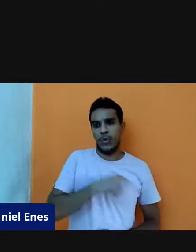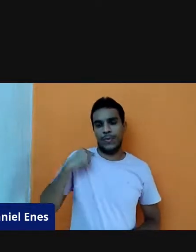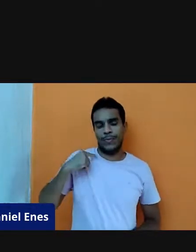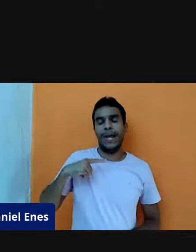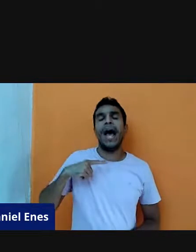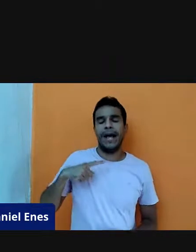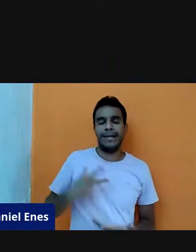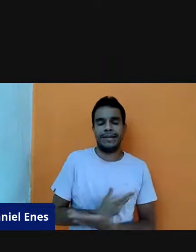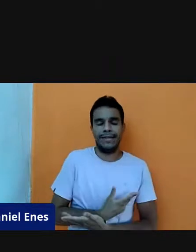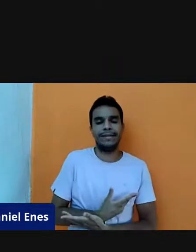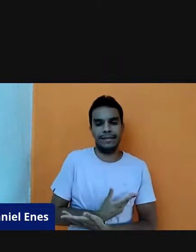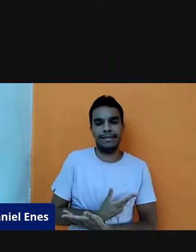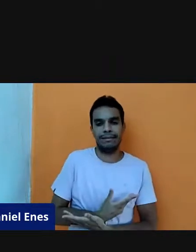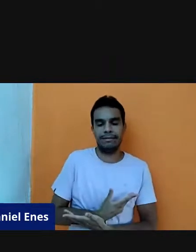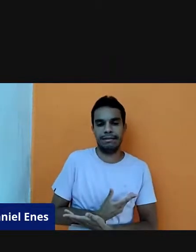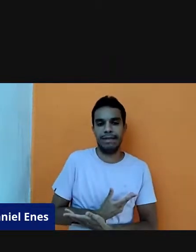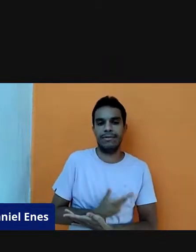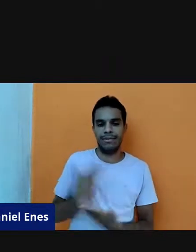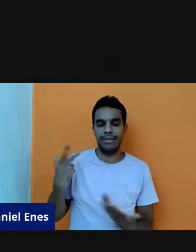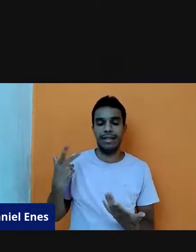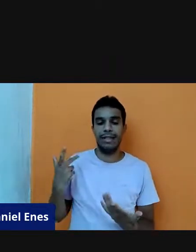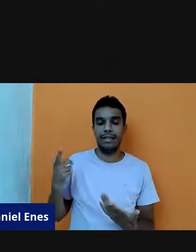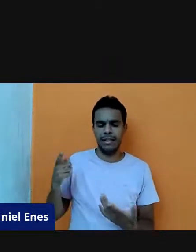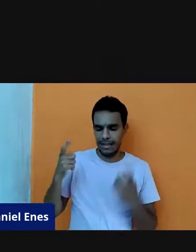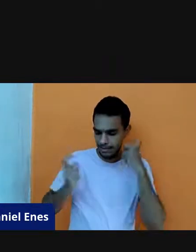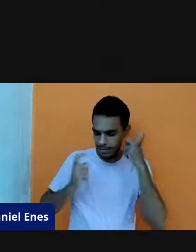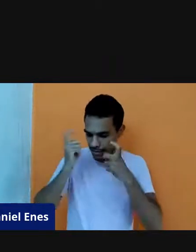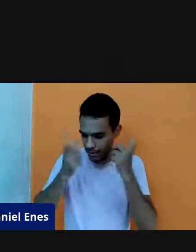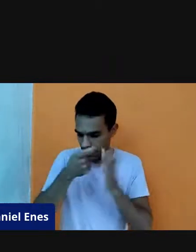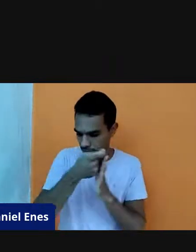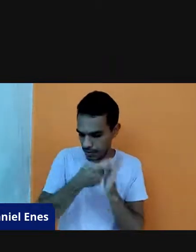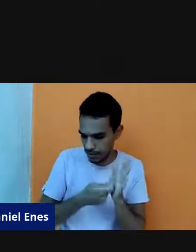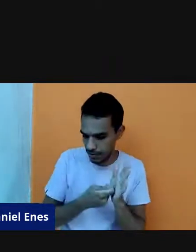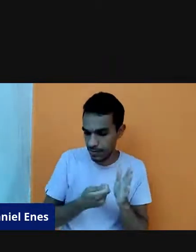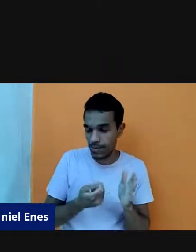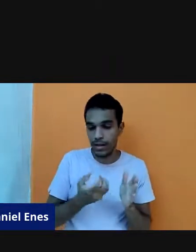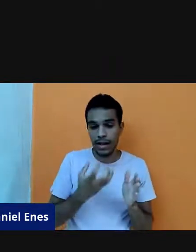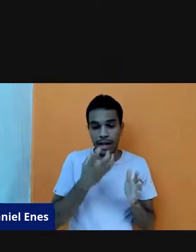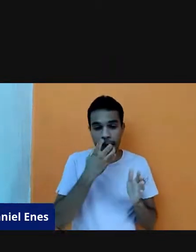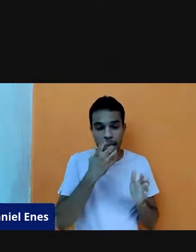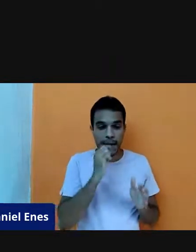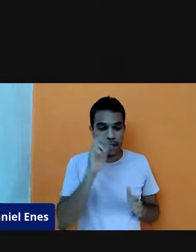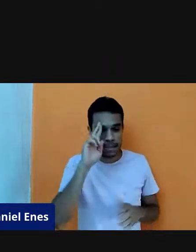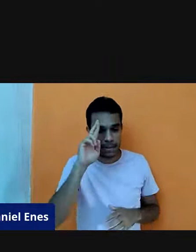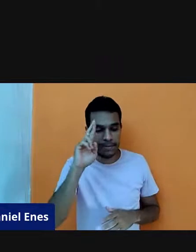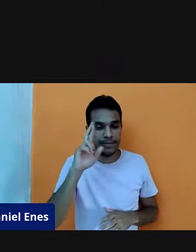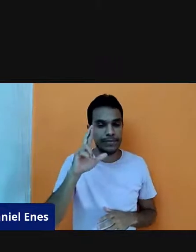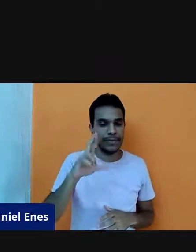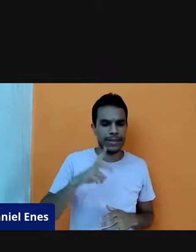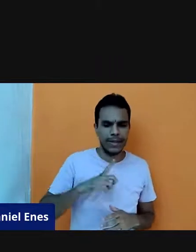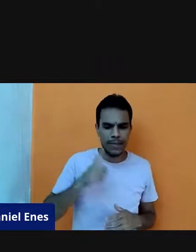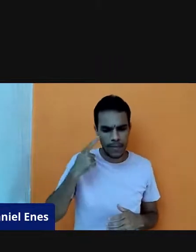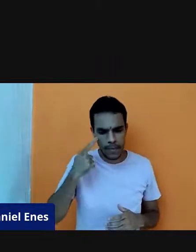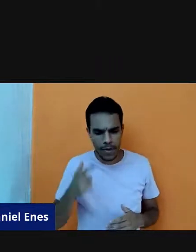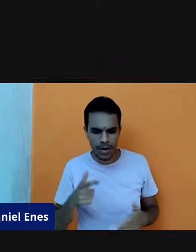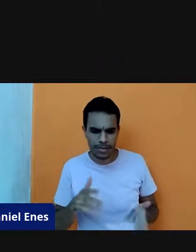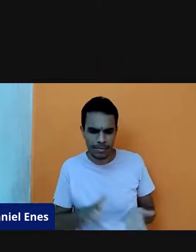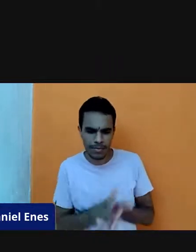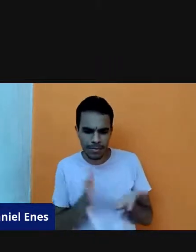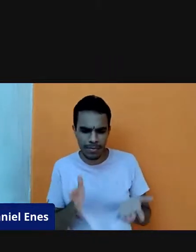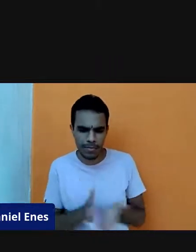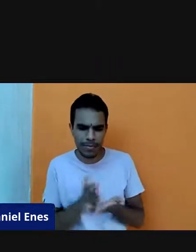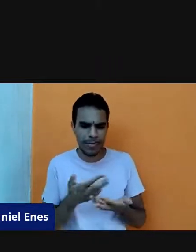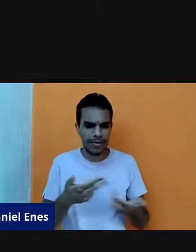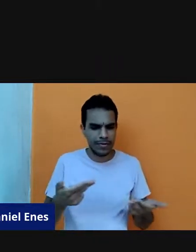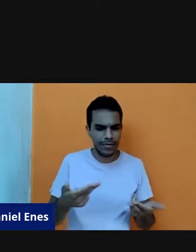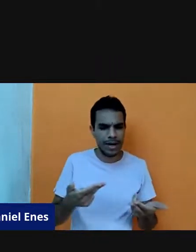começa a se preocupar muito com isso, escreve O Cão Sem Plumas, que vai trazer fortemente essa temática social, a miséria, a precariedade da vida do